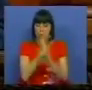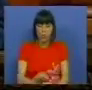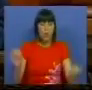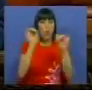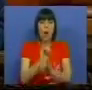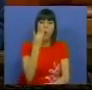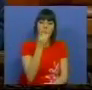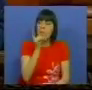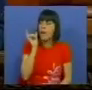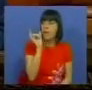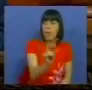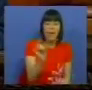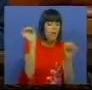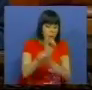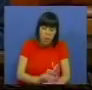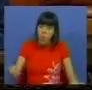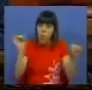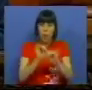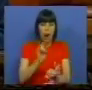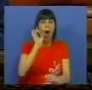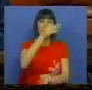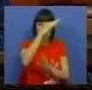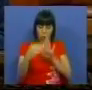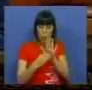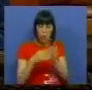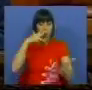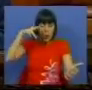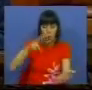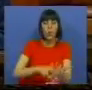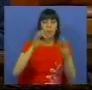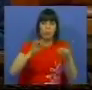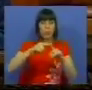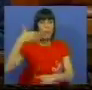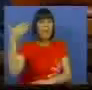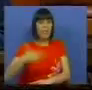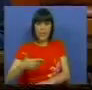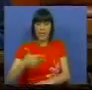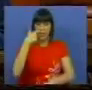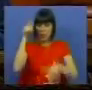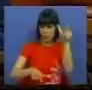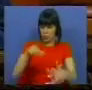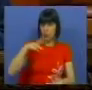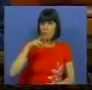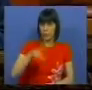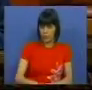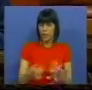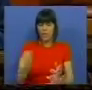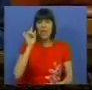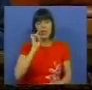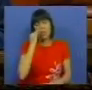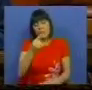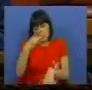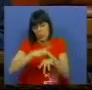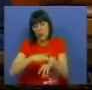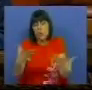há uma palavra sobre a consagração e o reconhecimento do direito dos cidadãos portugueses, e em particular dos